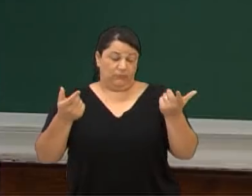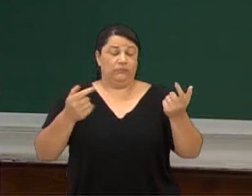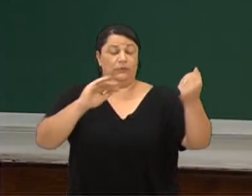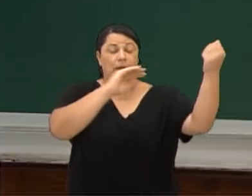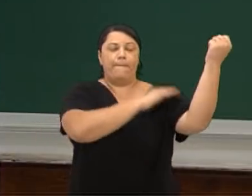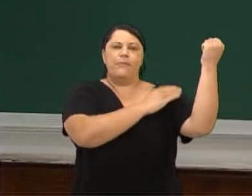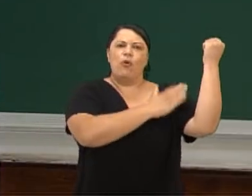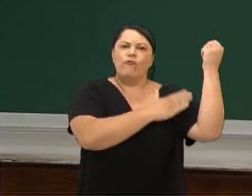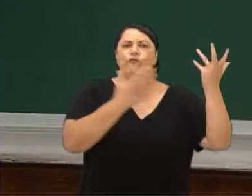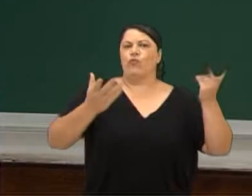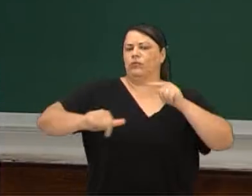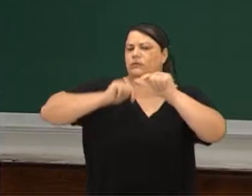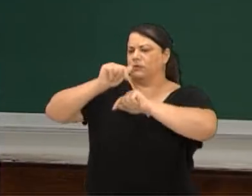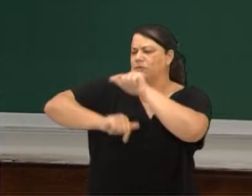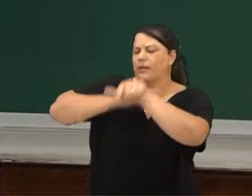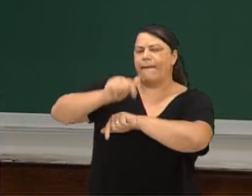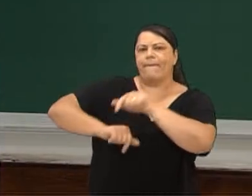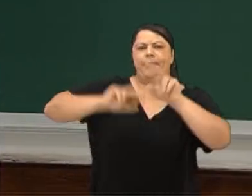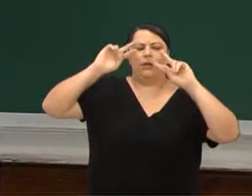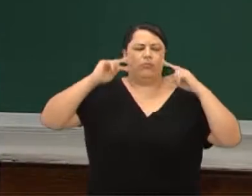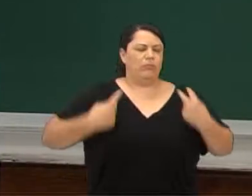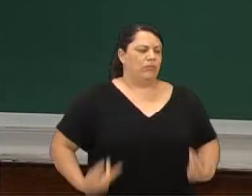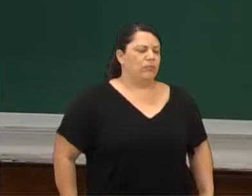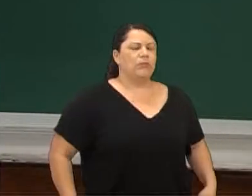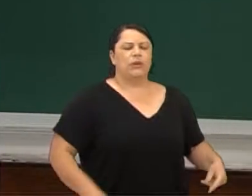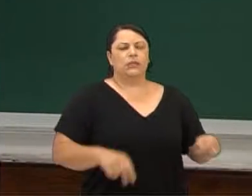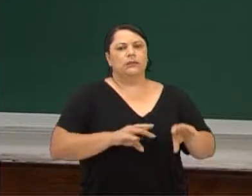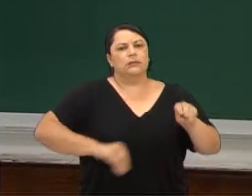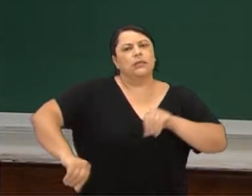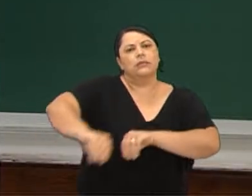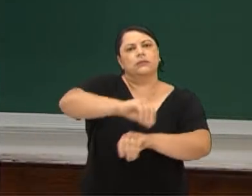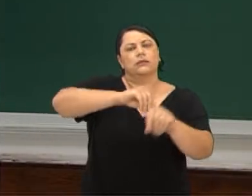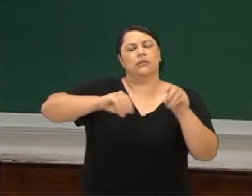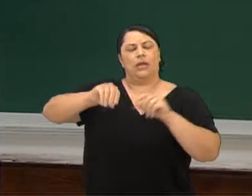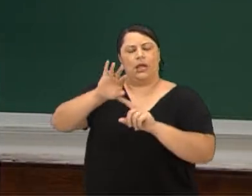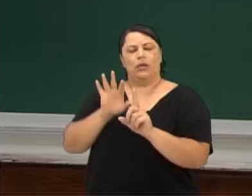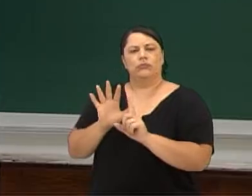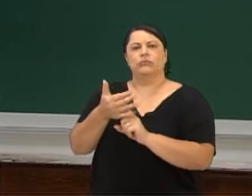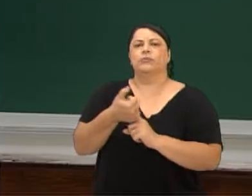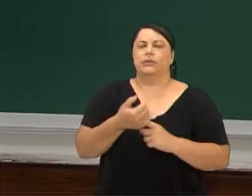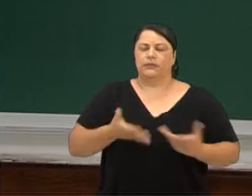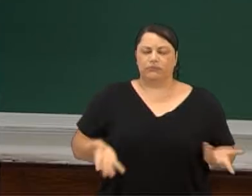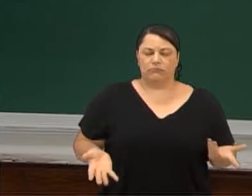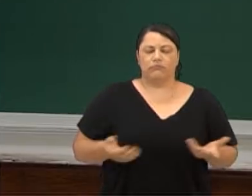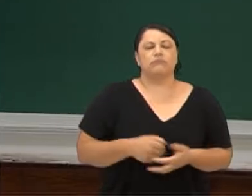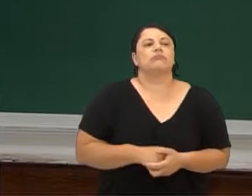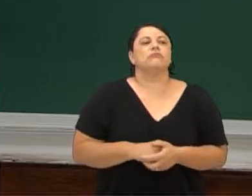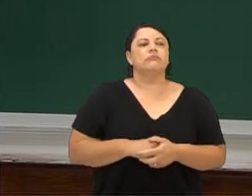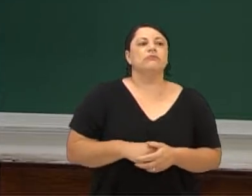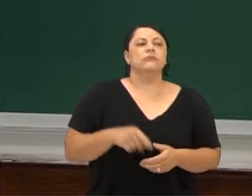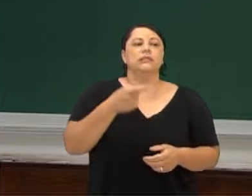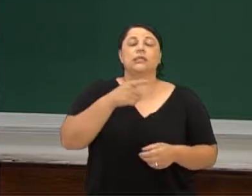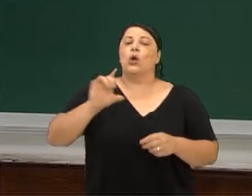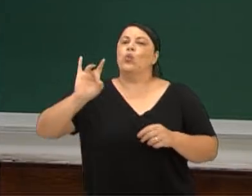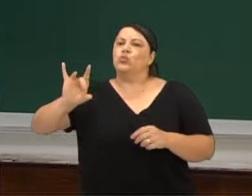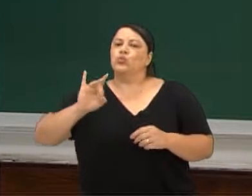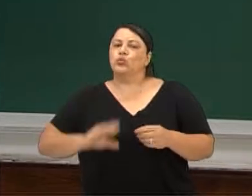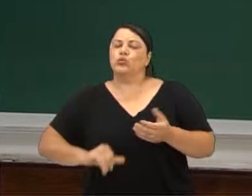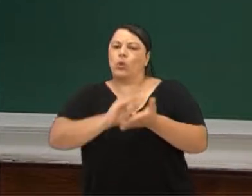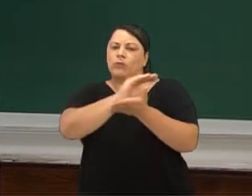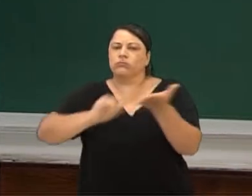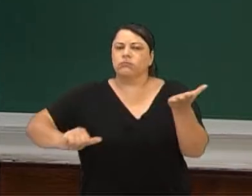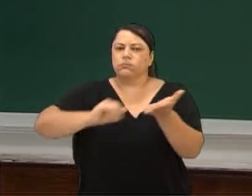humana e das terras dominadas. Como se não bastasse extrair a matéria-prima, extrair